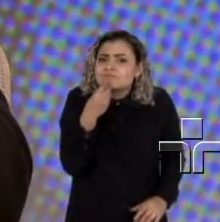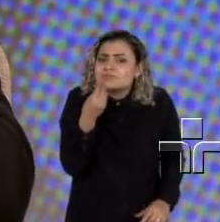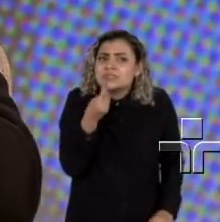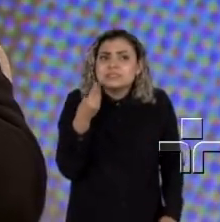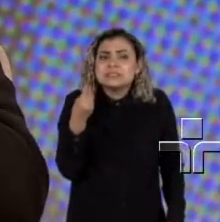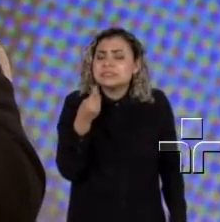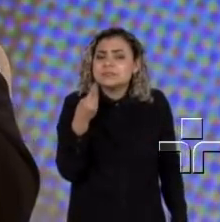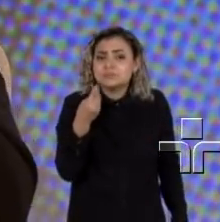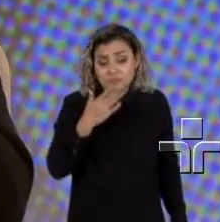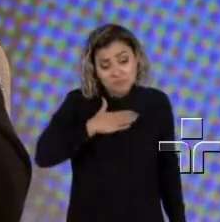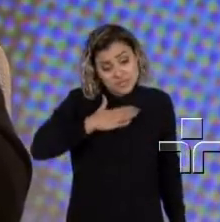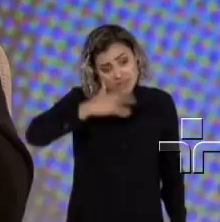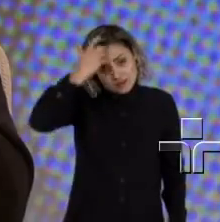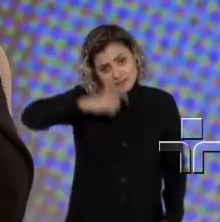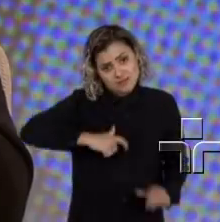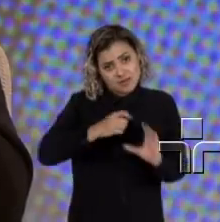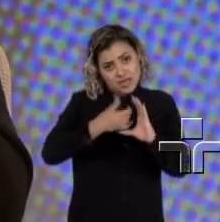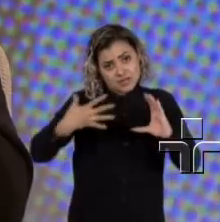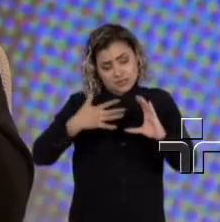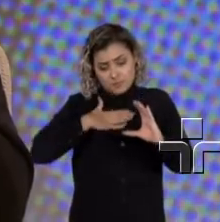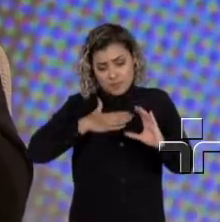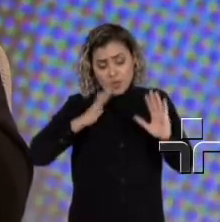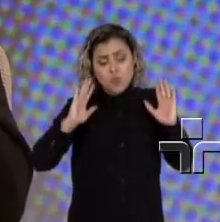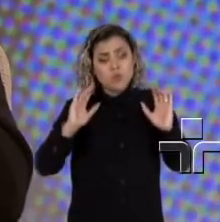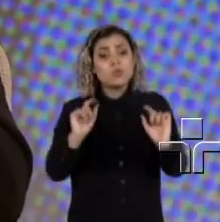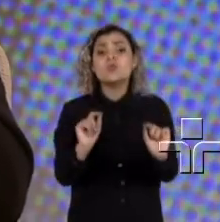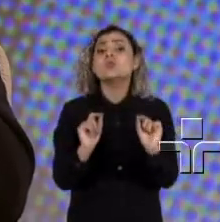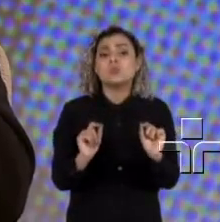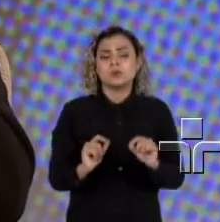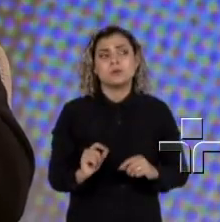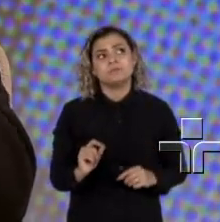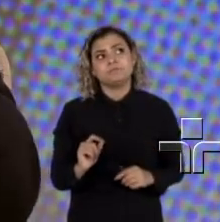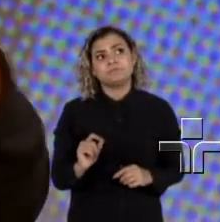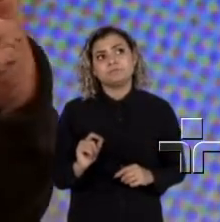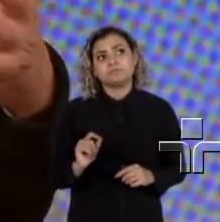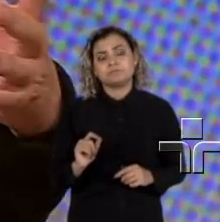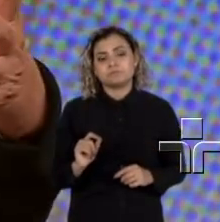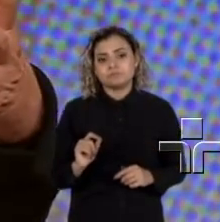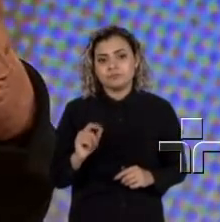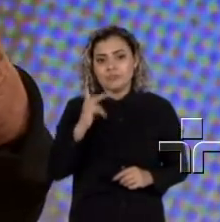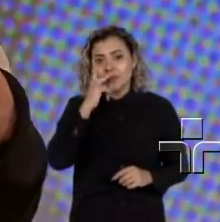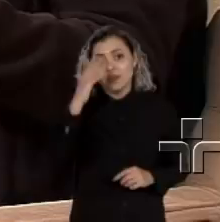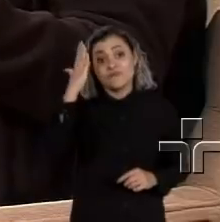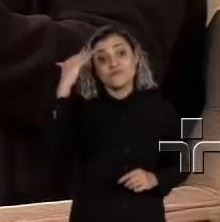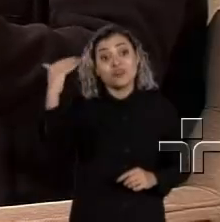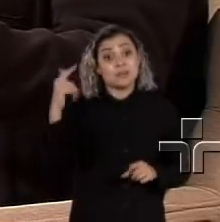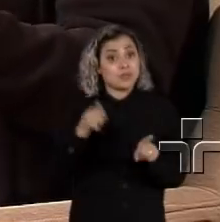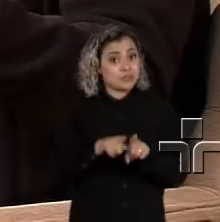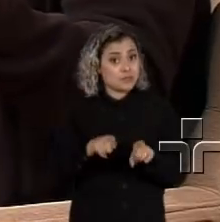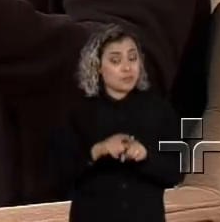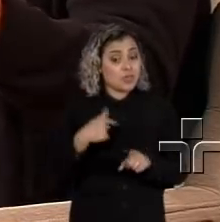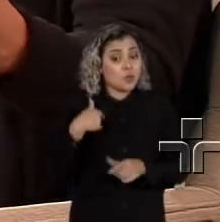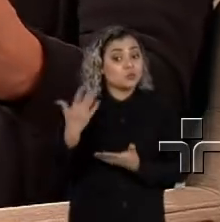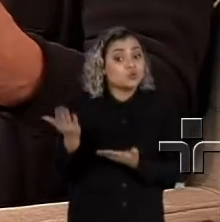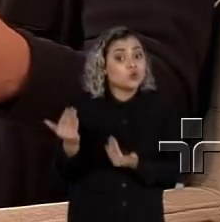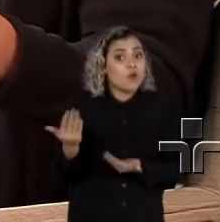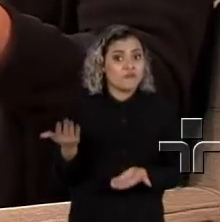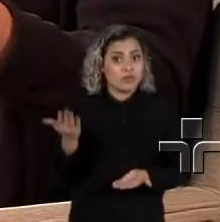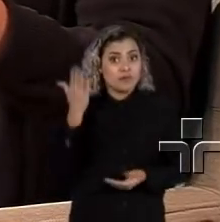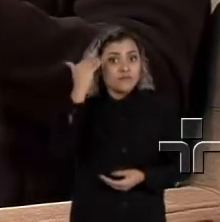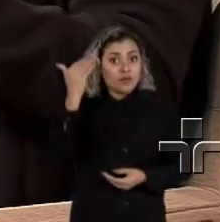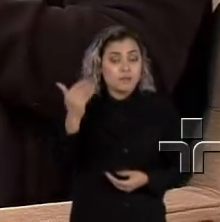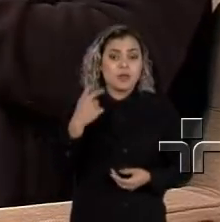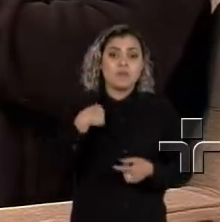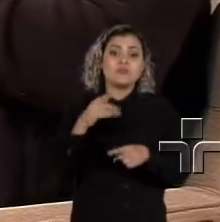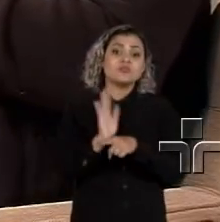talvez minha, de personalidade, o que aconteceu, essa coisa da fama também, né, desde cedo, eu